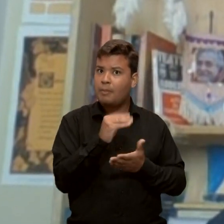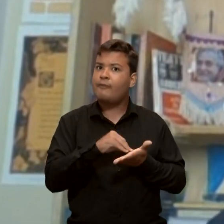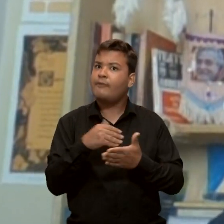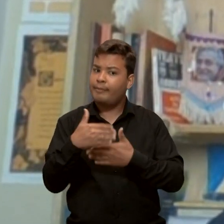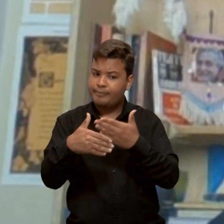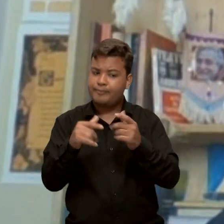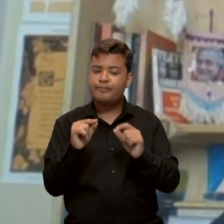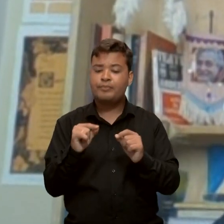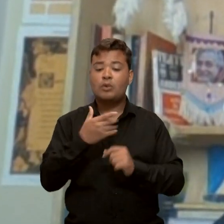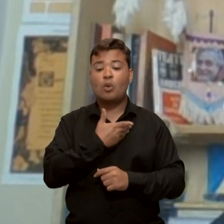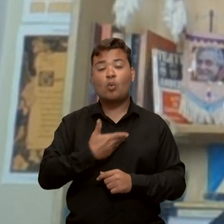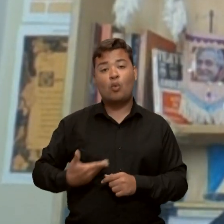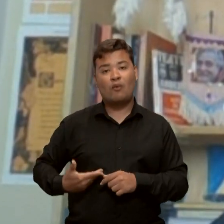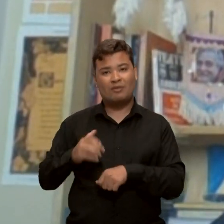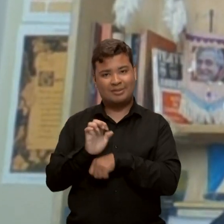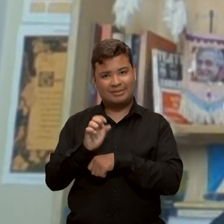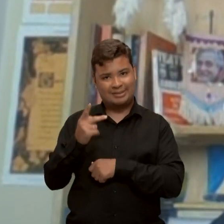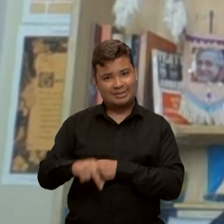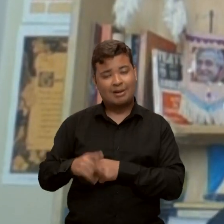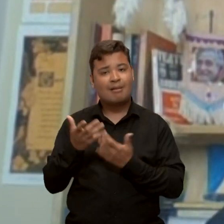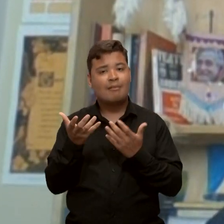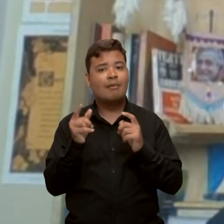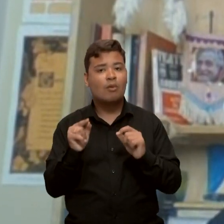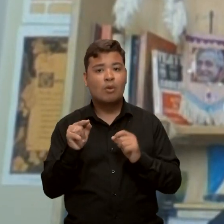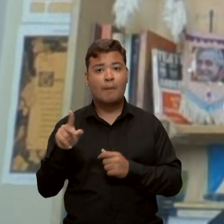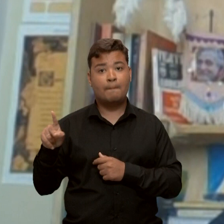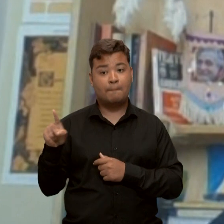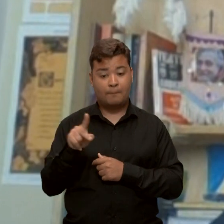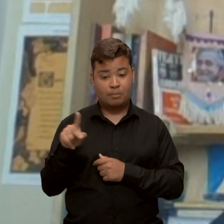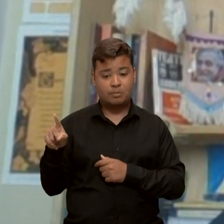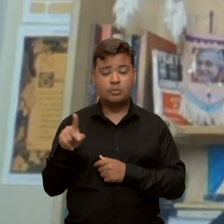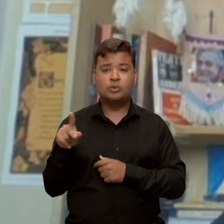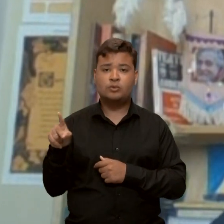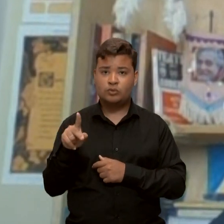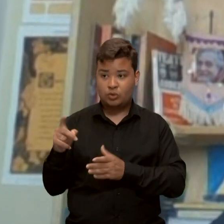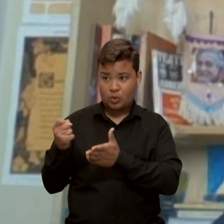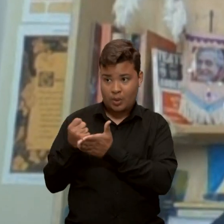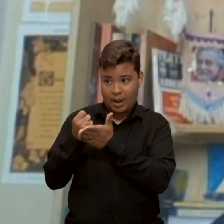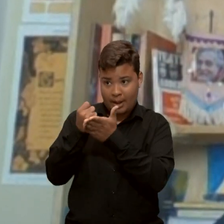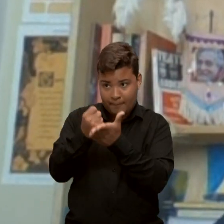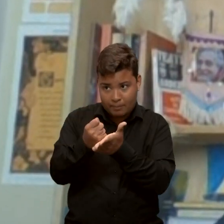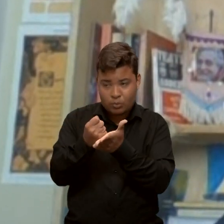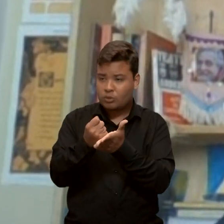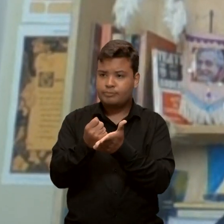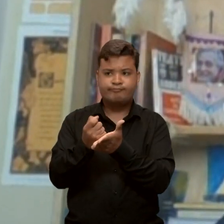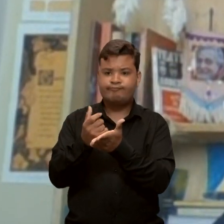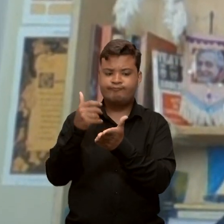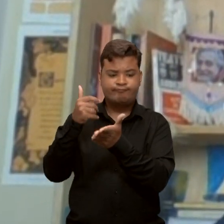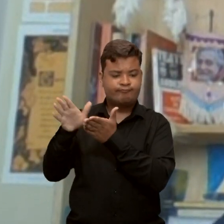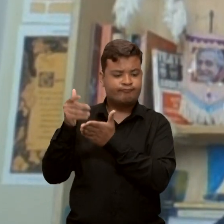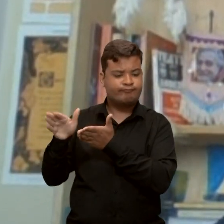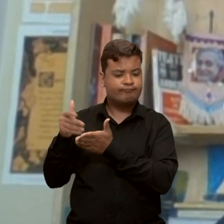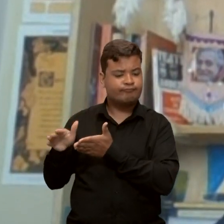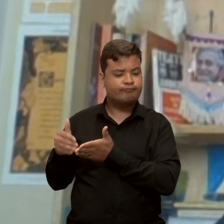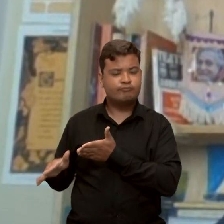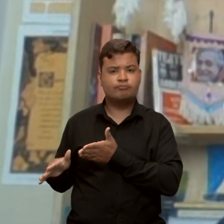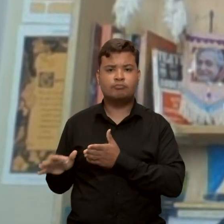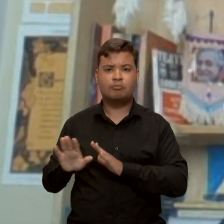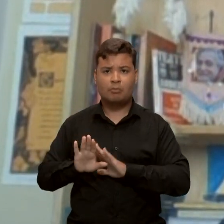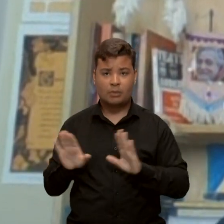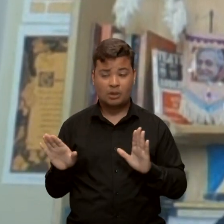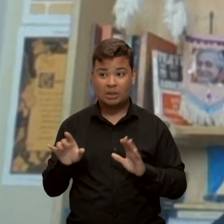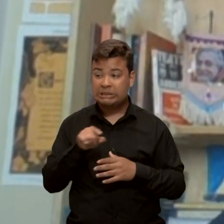nosso governo estadual, de tirar os professores de apoio. Isso assim, é